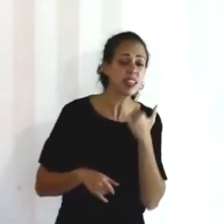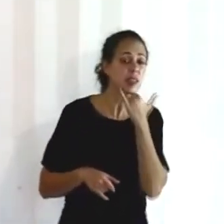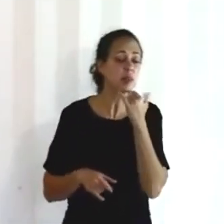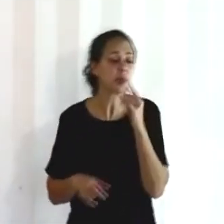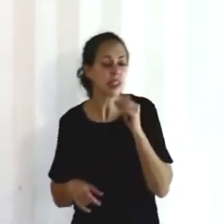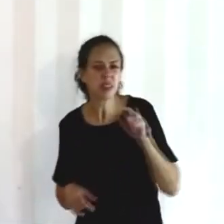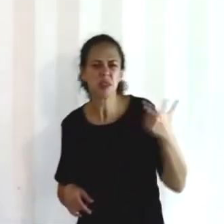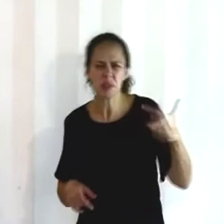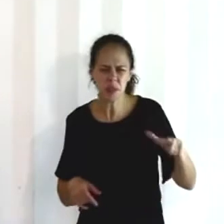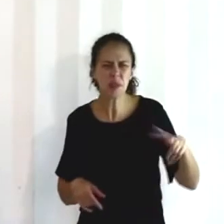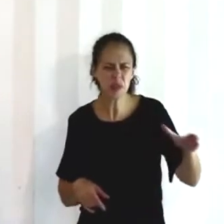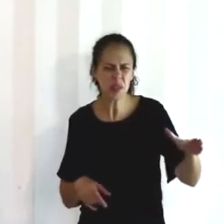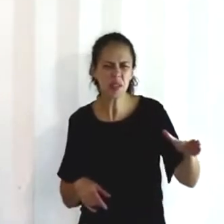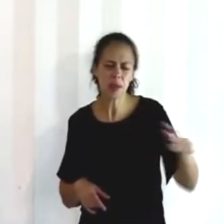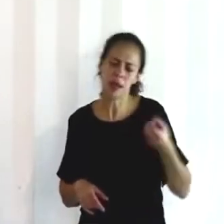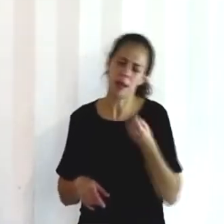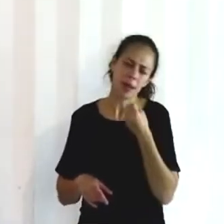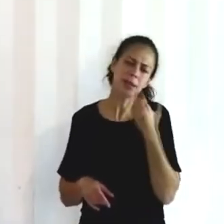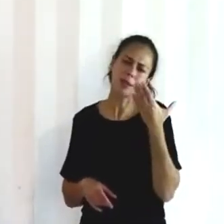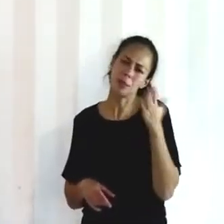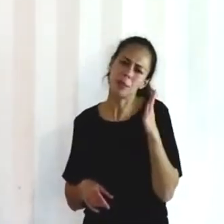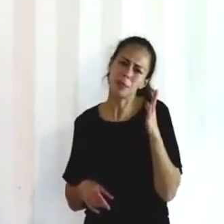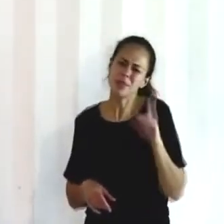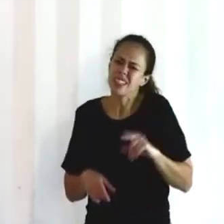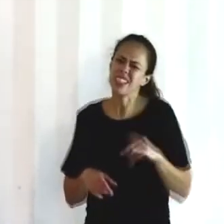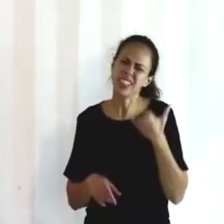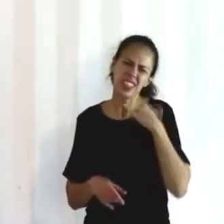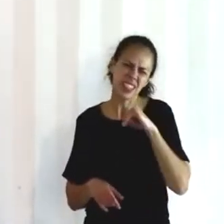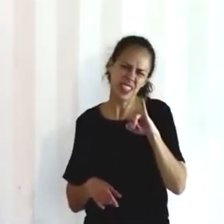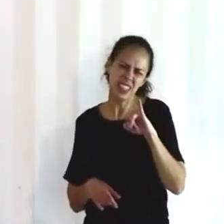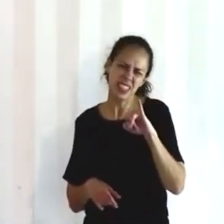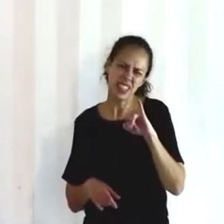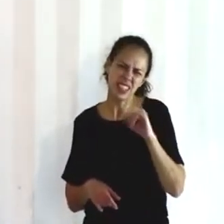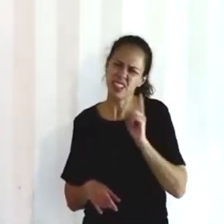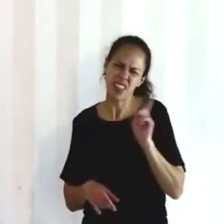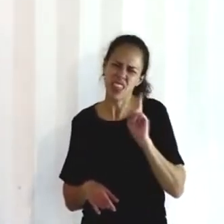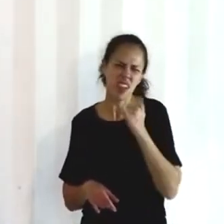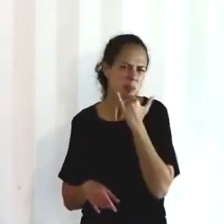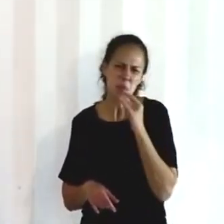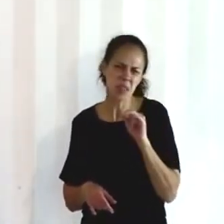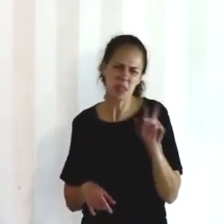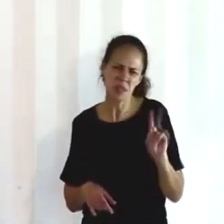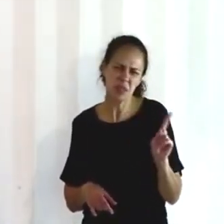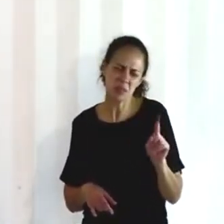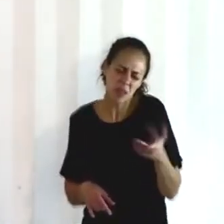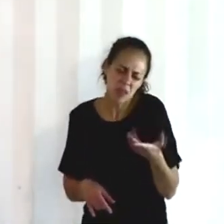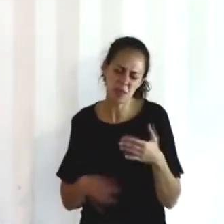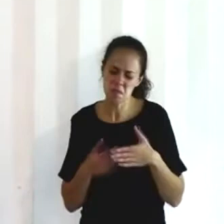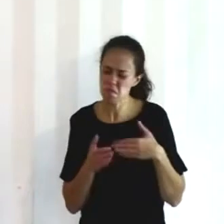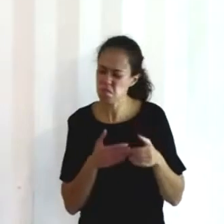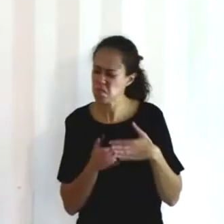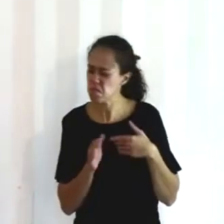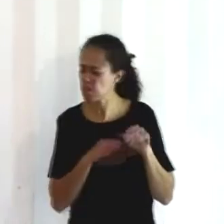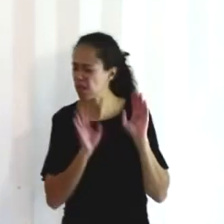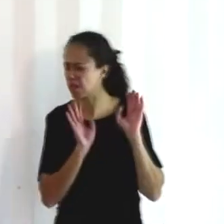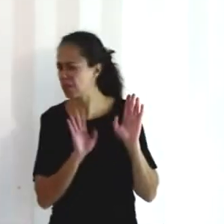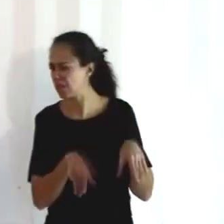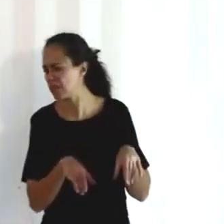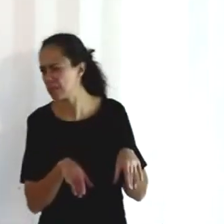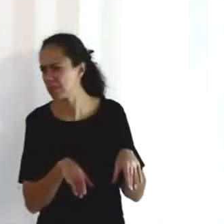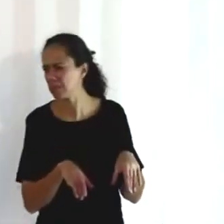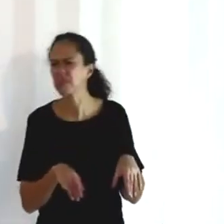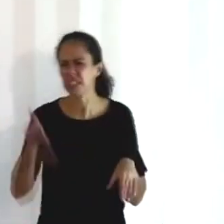conseguir perdoar alguém, eu já fui perdoado mesmo. Alguns ficam só com a primeira parte, mas o servo